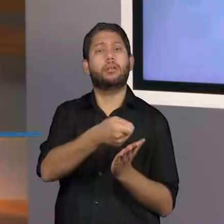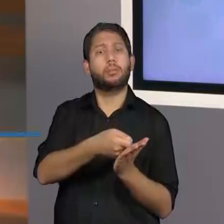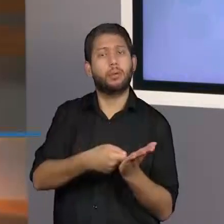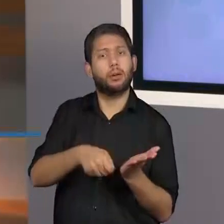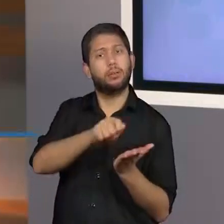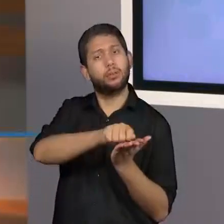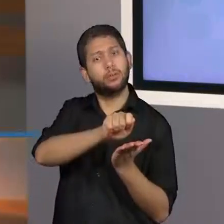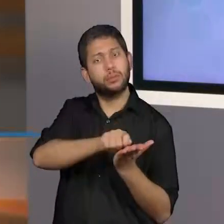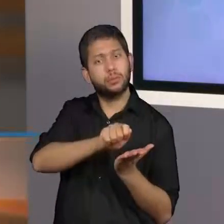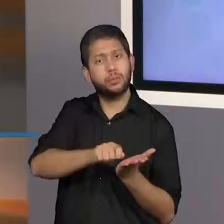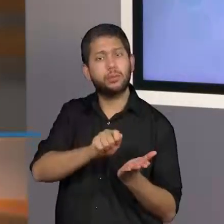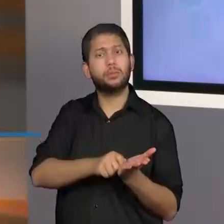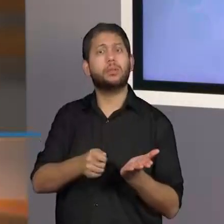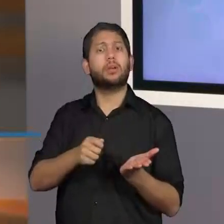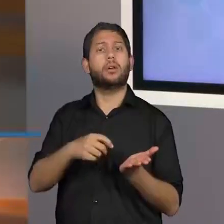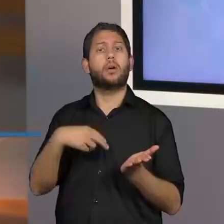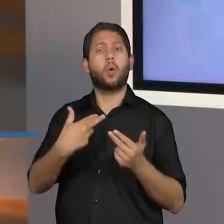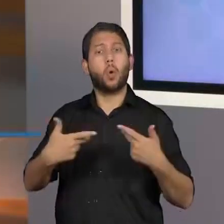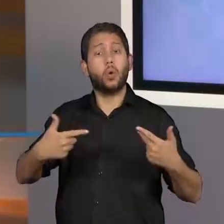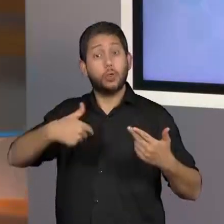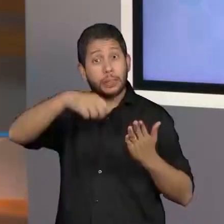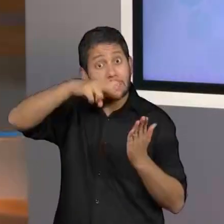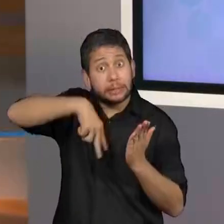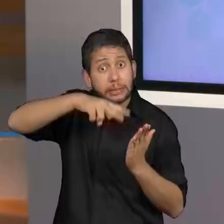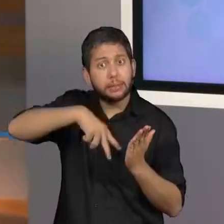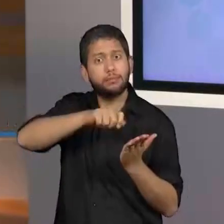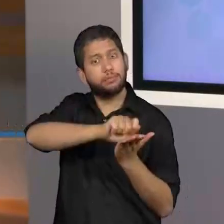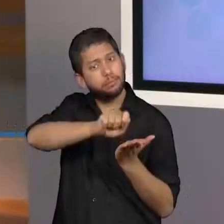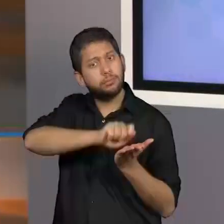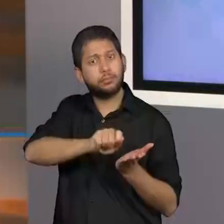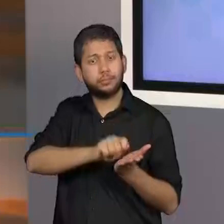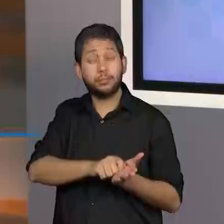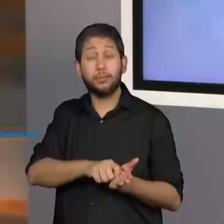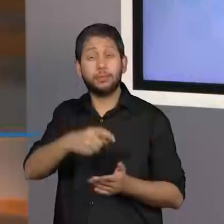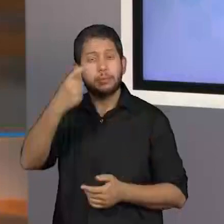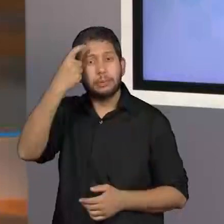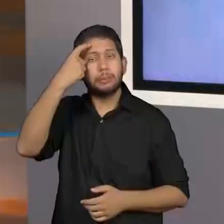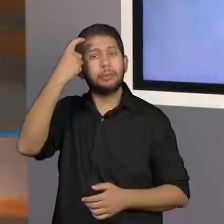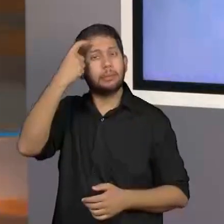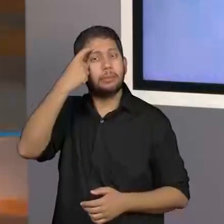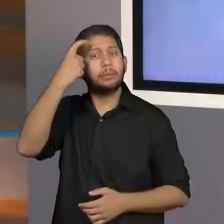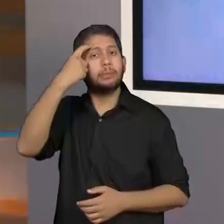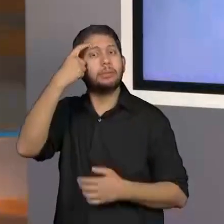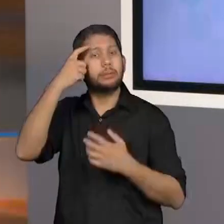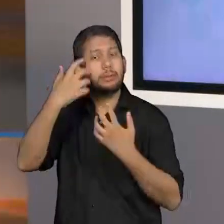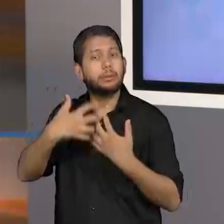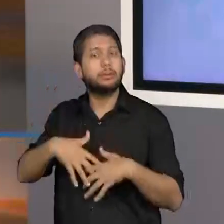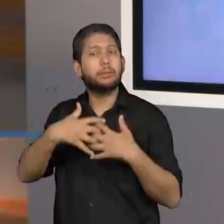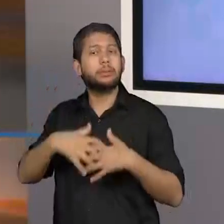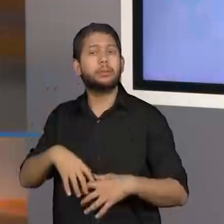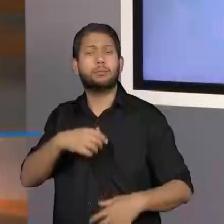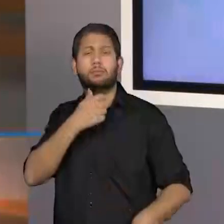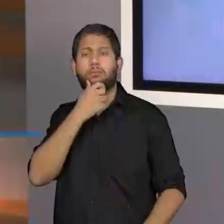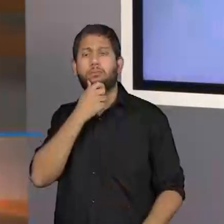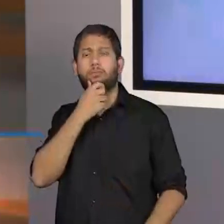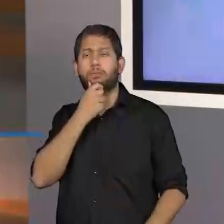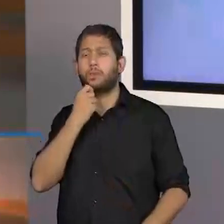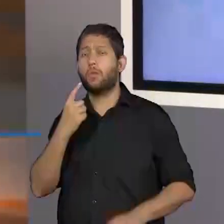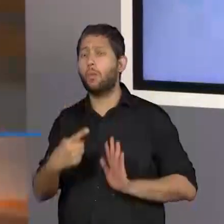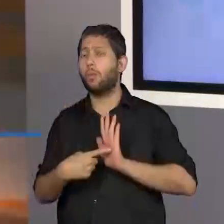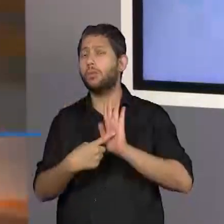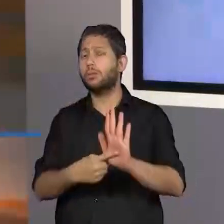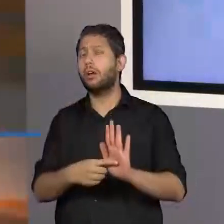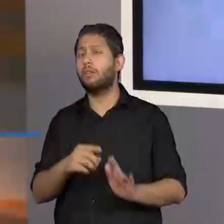anotações daquilo que a gente for lendo aqui juntinhos e vai pensando aí o que será que essa fábula